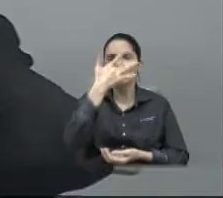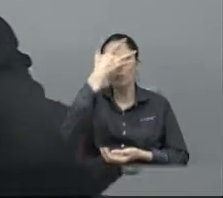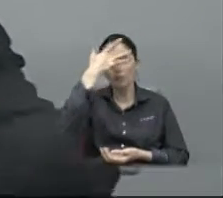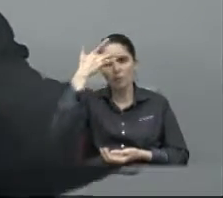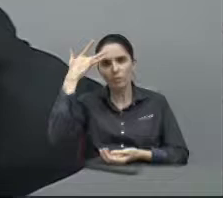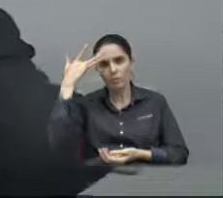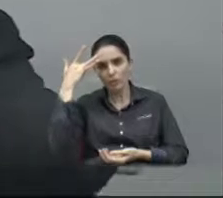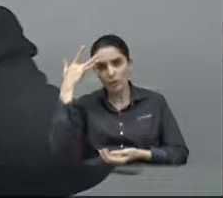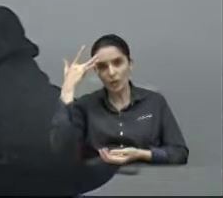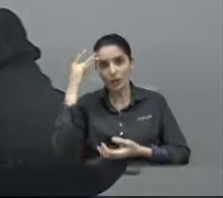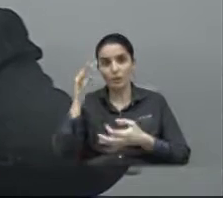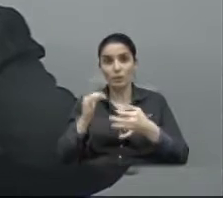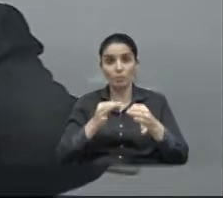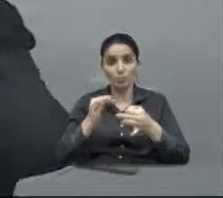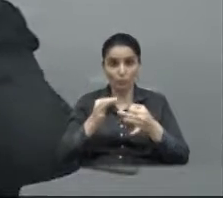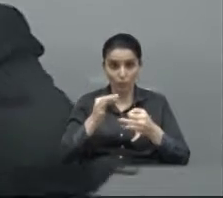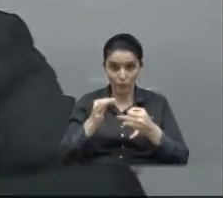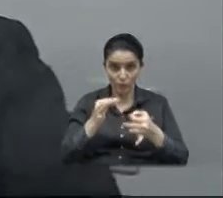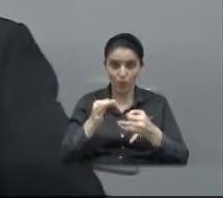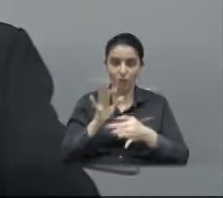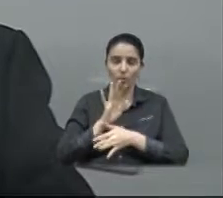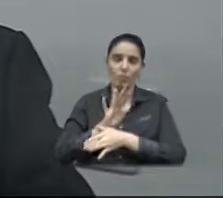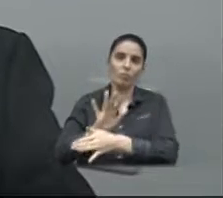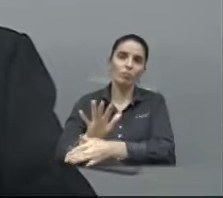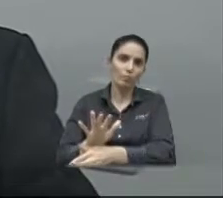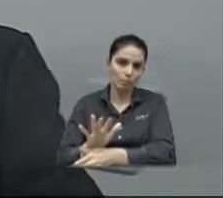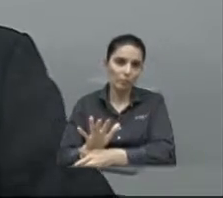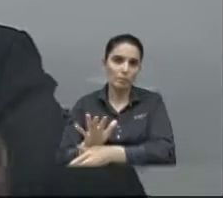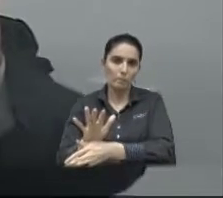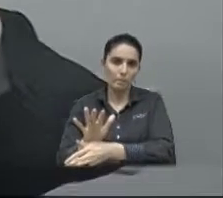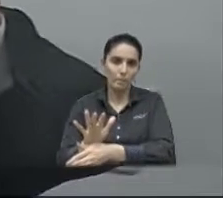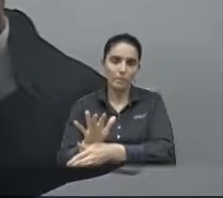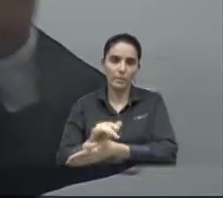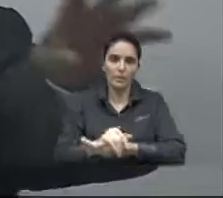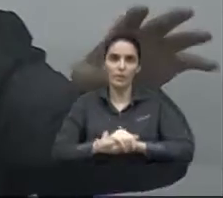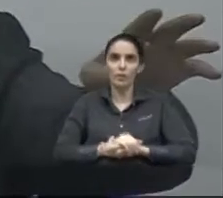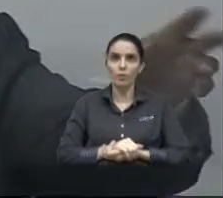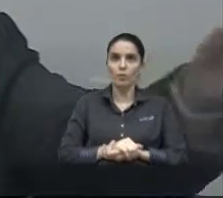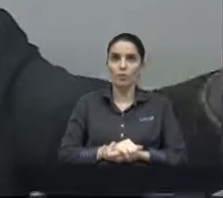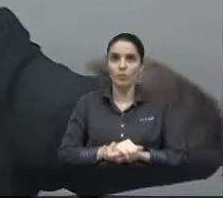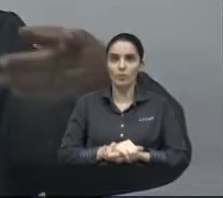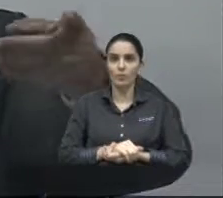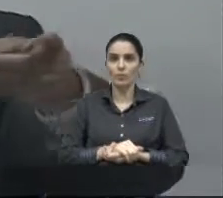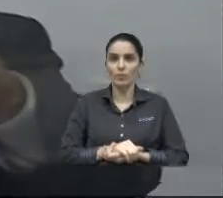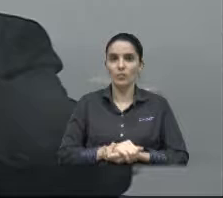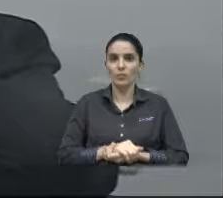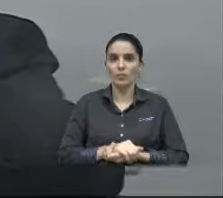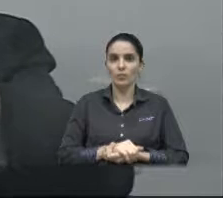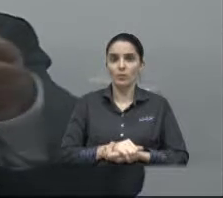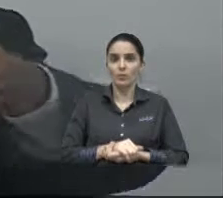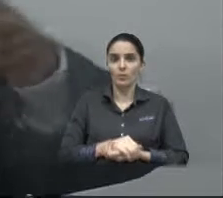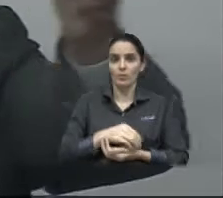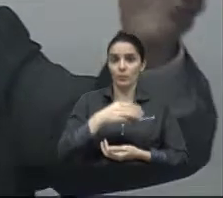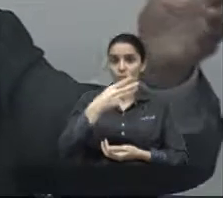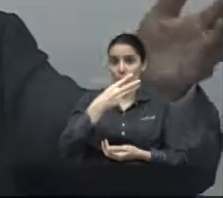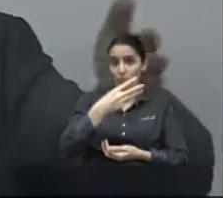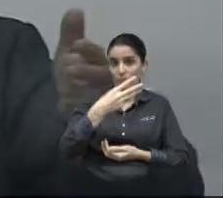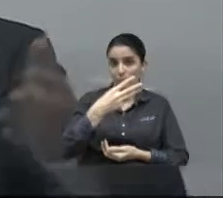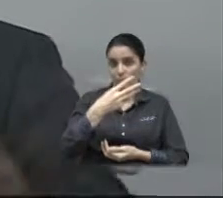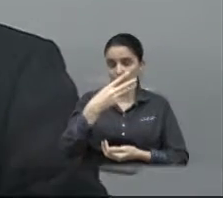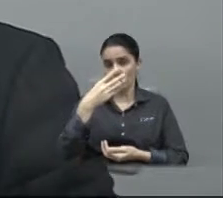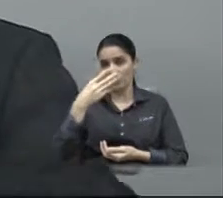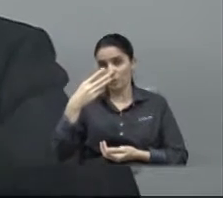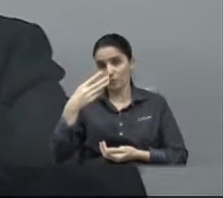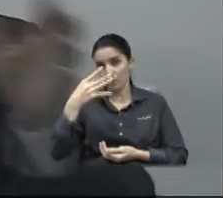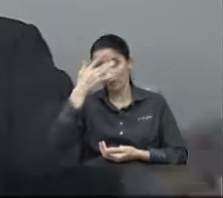esse projeto irá ajudar? Vamos colocar 3 pessoas em 70, dá 200 mil,